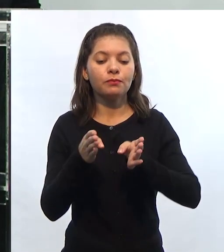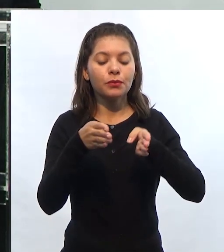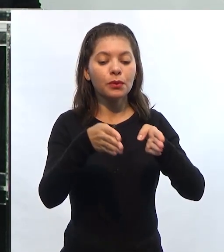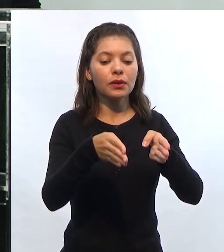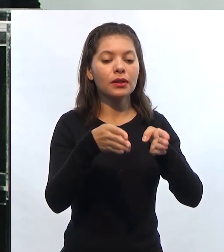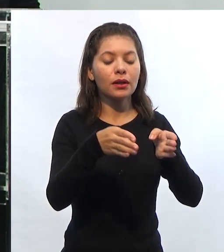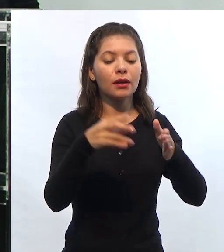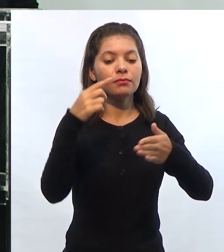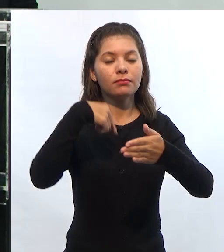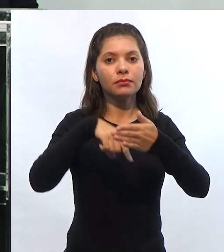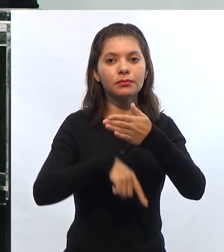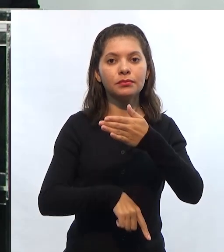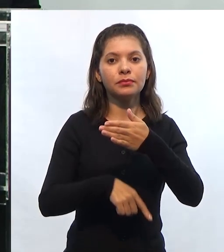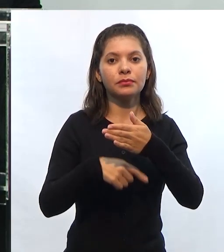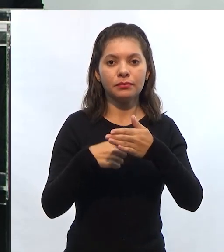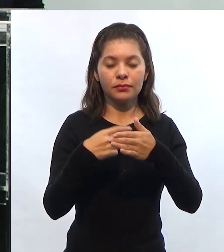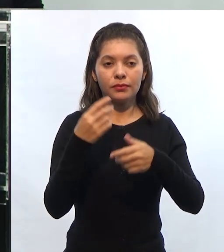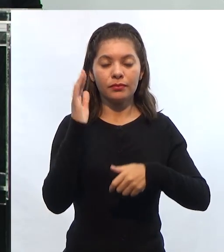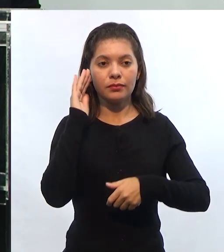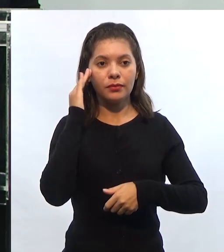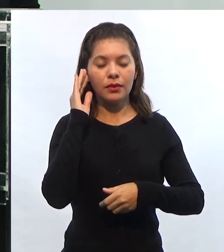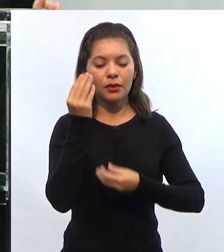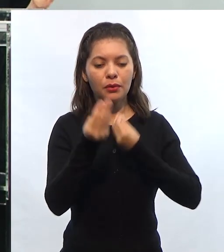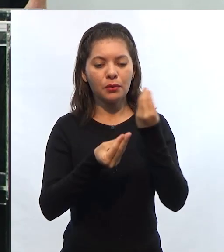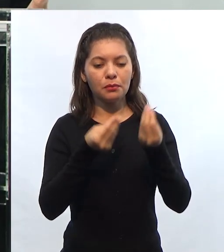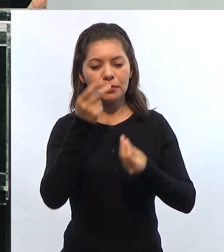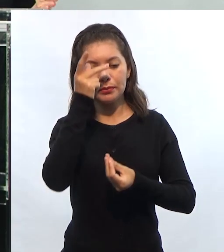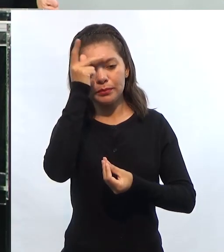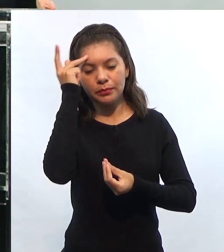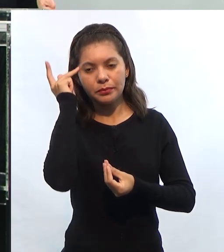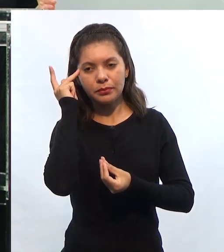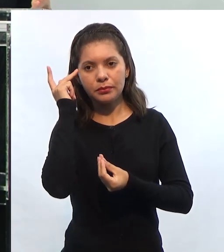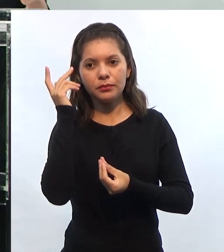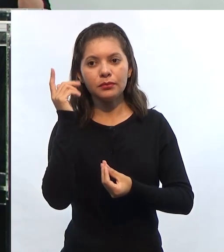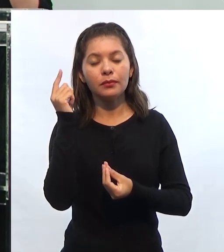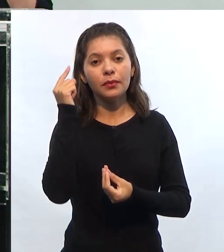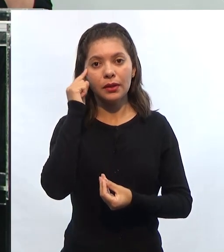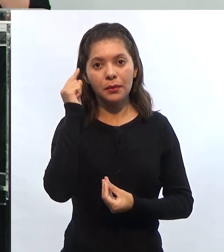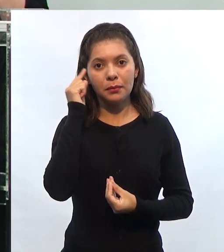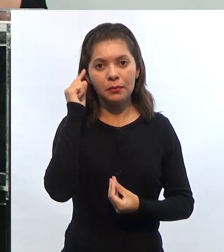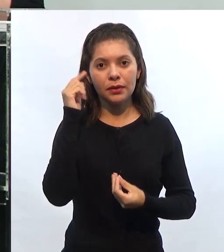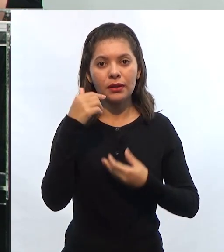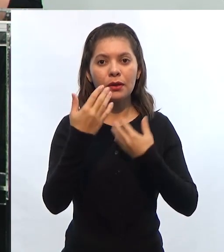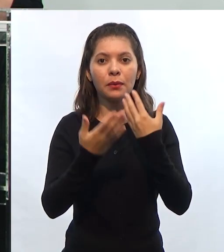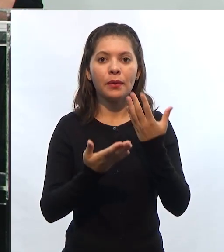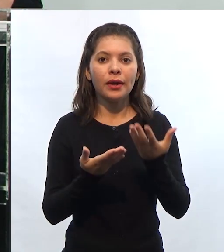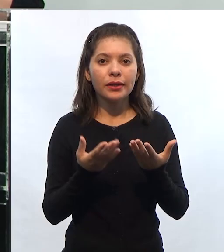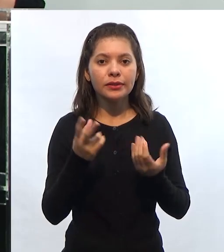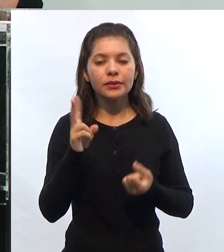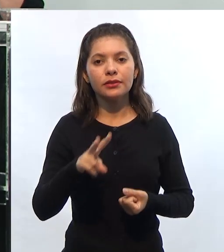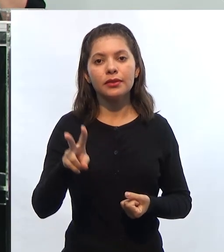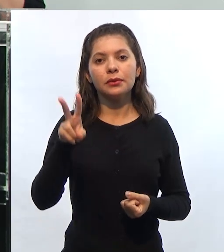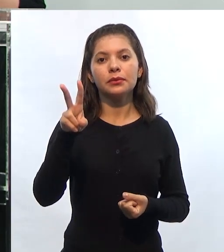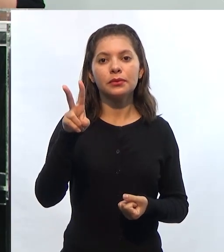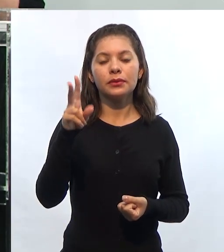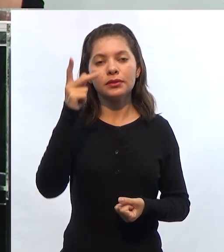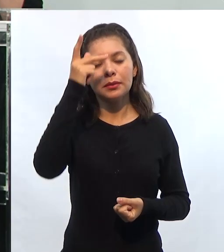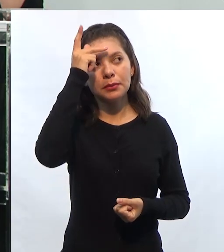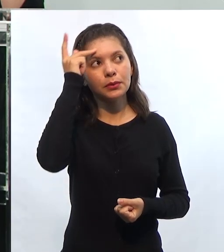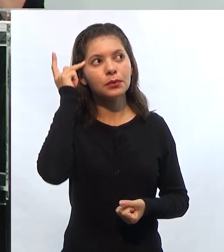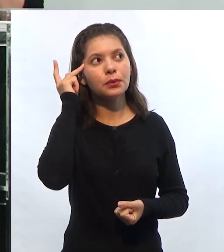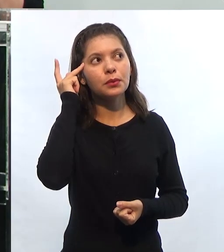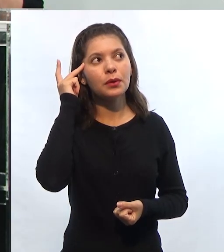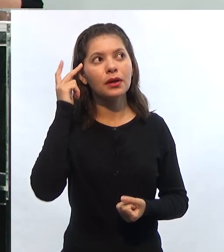grupos focais, pesquisas em profundidade, que você vai entender como é que a pessoa pensa, quais são os valores